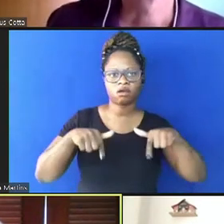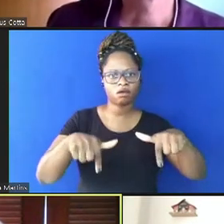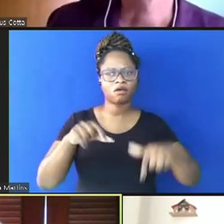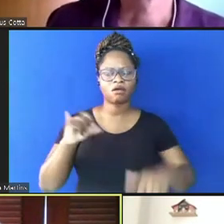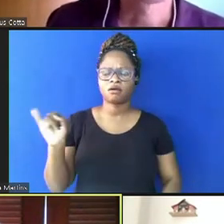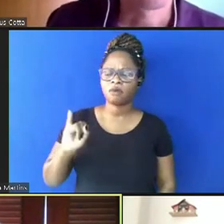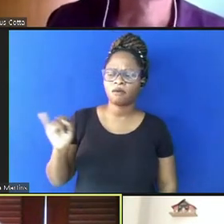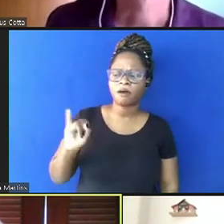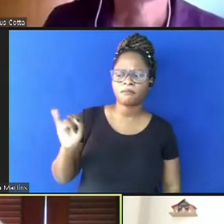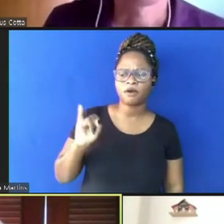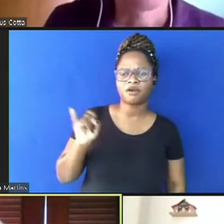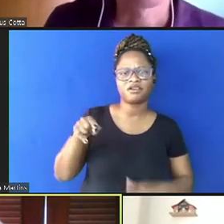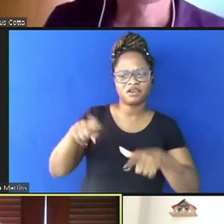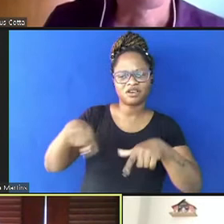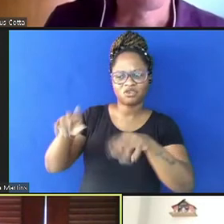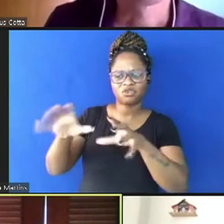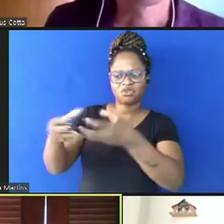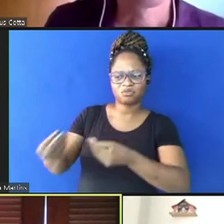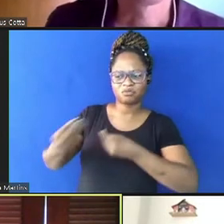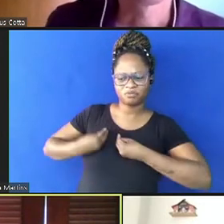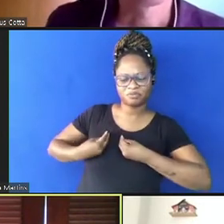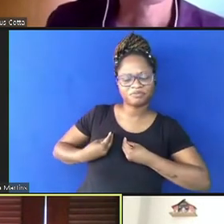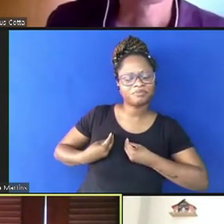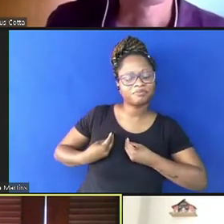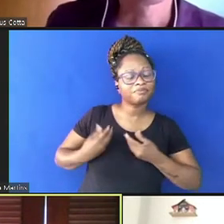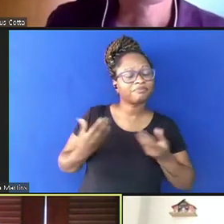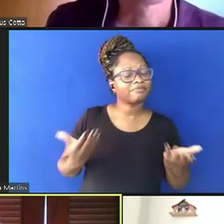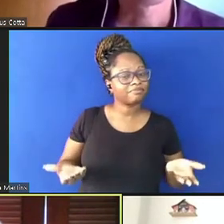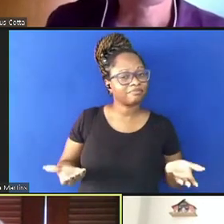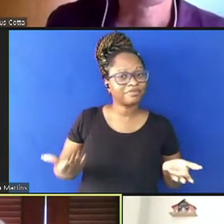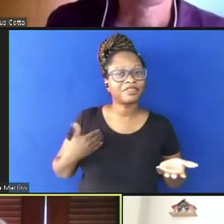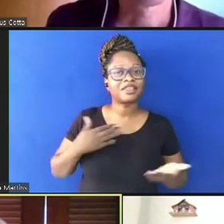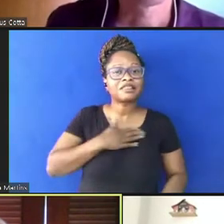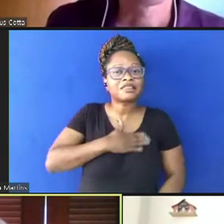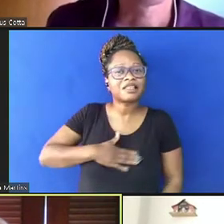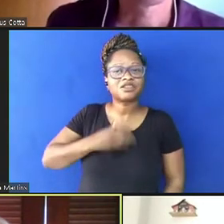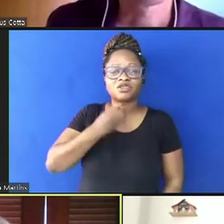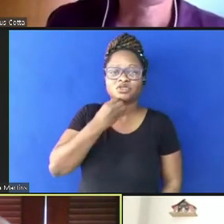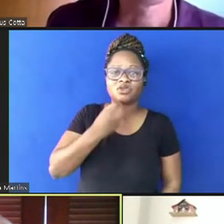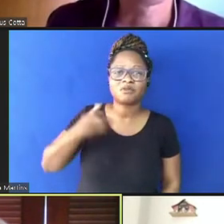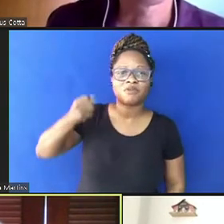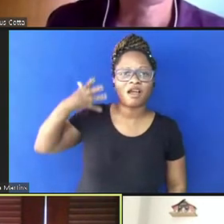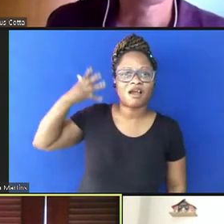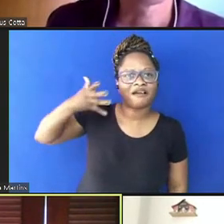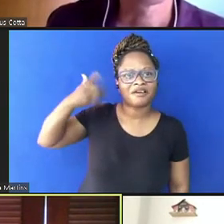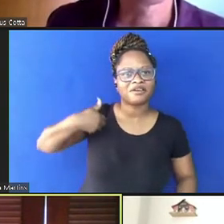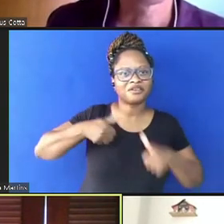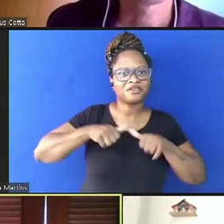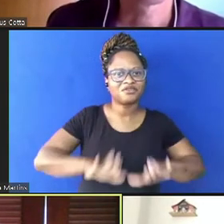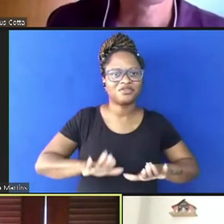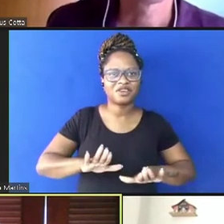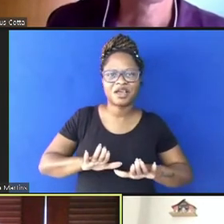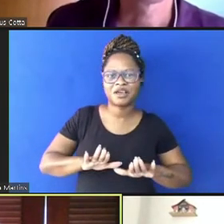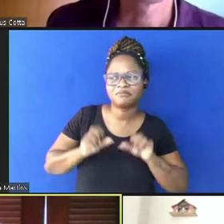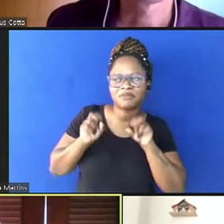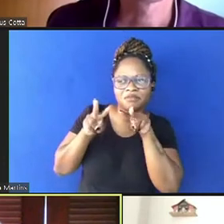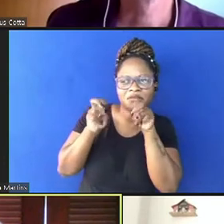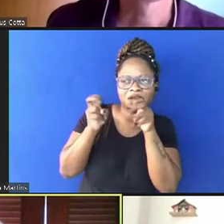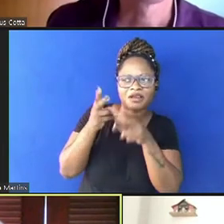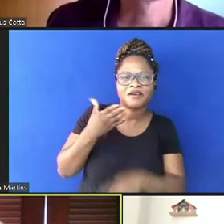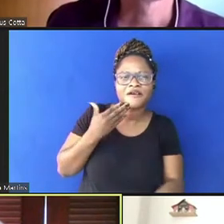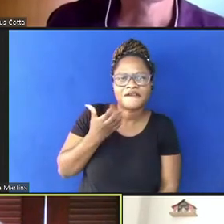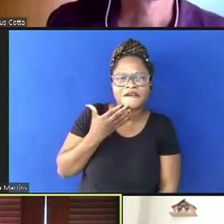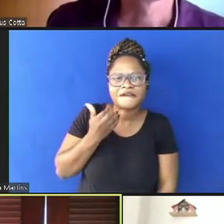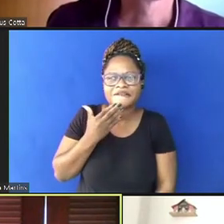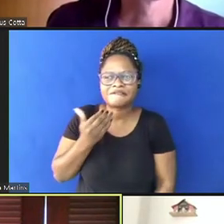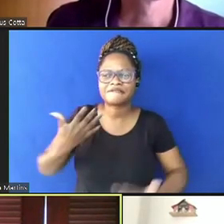PRINT nos oferece. E desejo a todos um bom seminário. Vou ficar aqui no meu cantinho assistindo